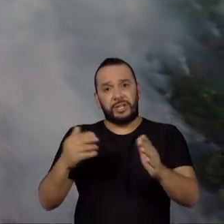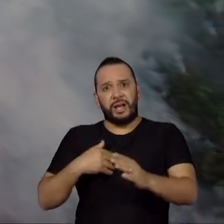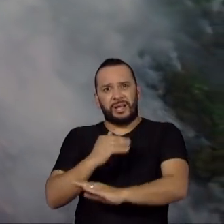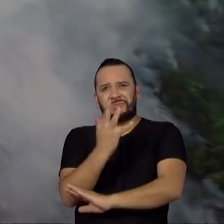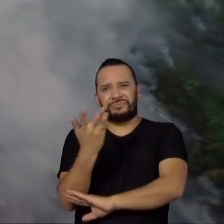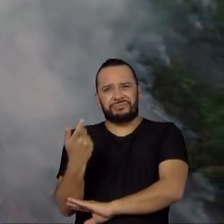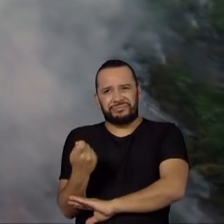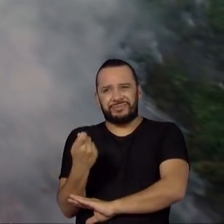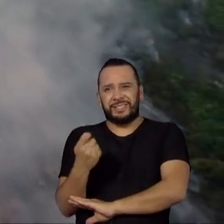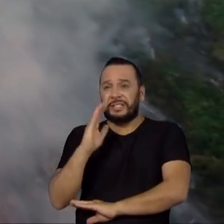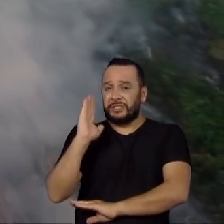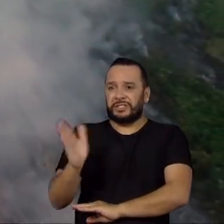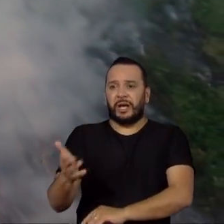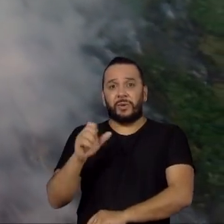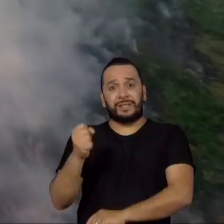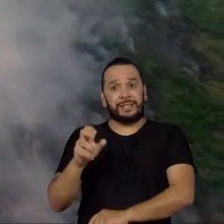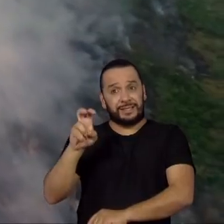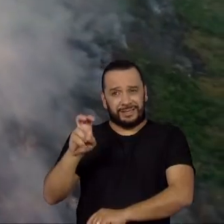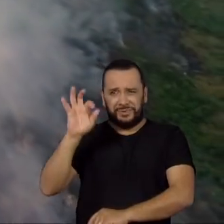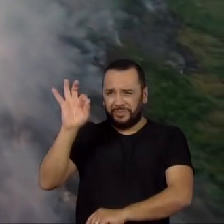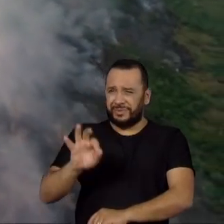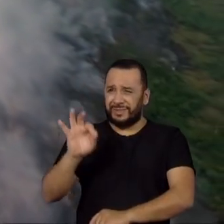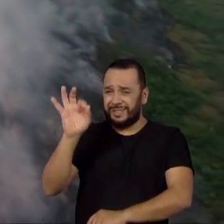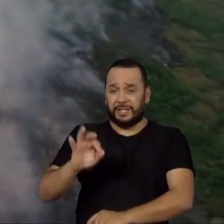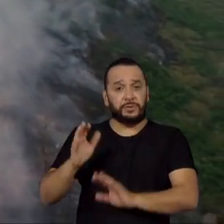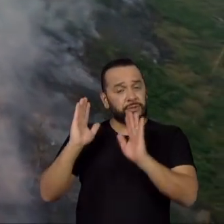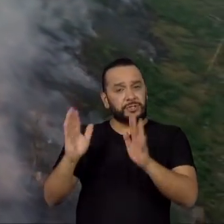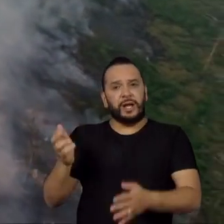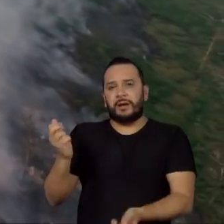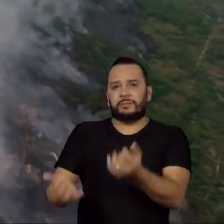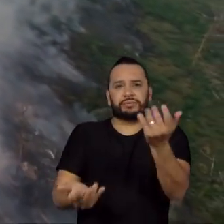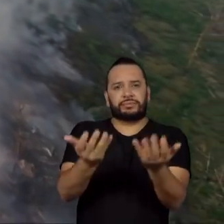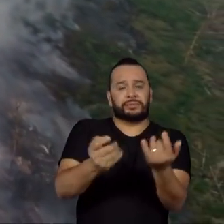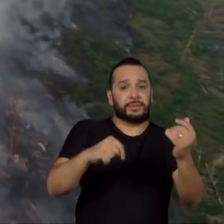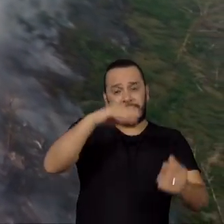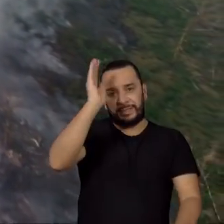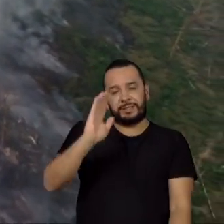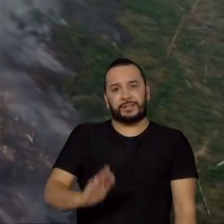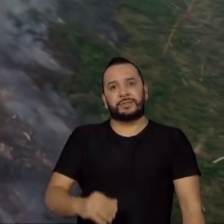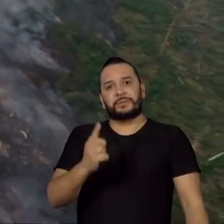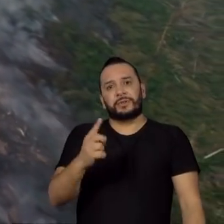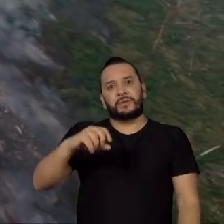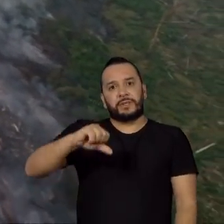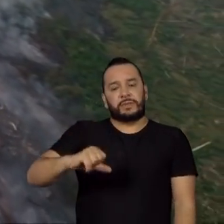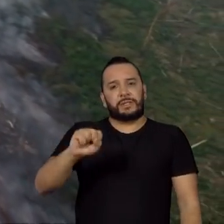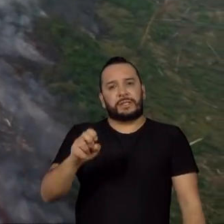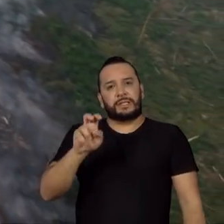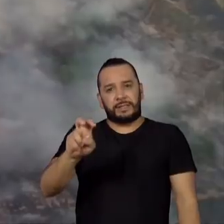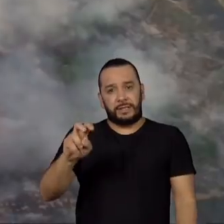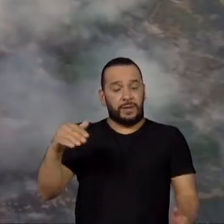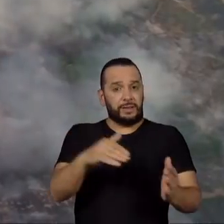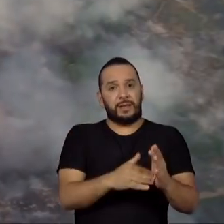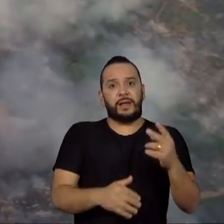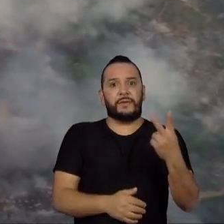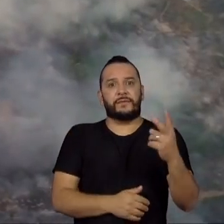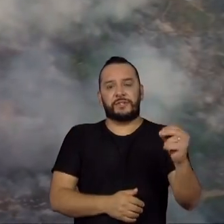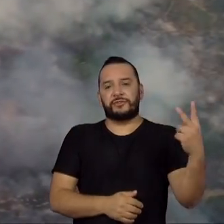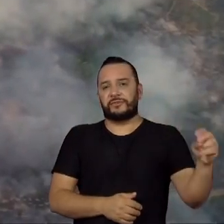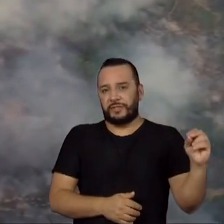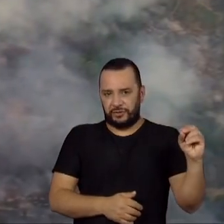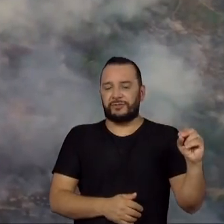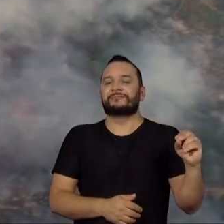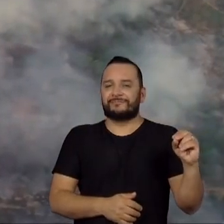de 85% do que foi queimado no país de 1985 até